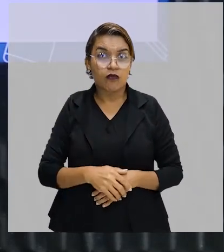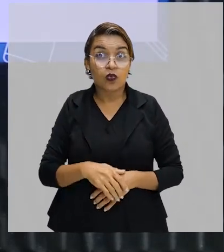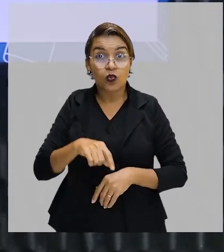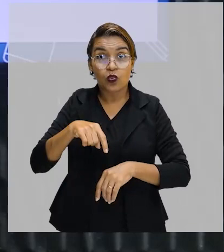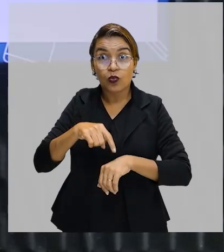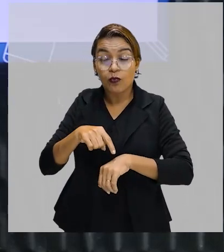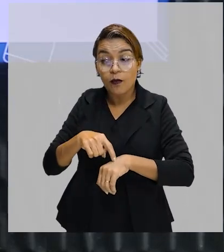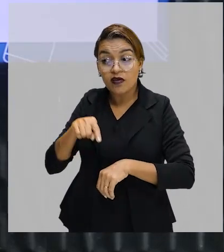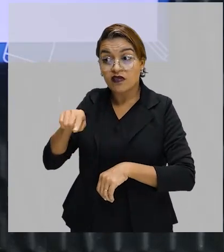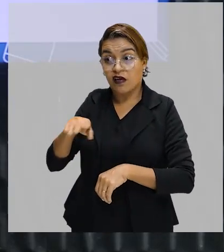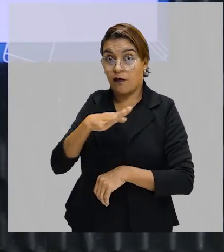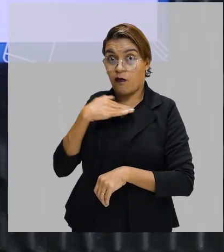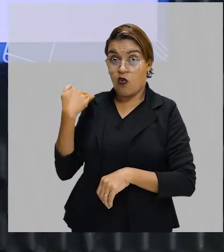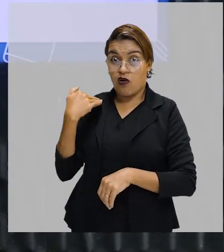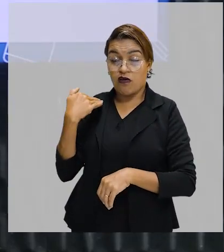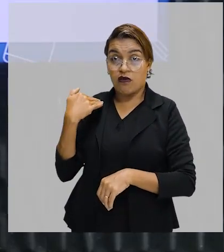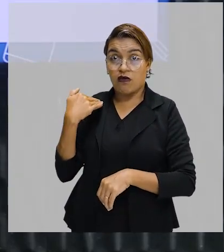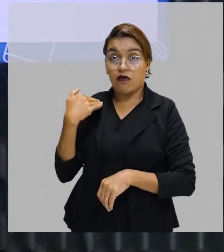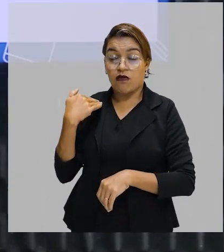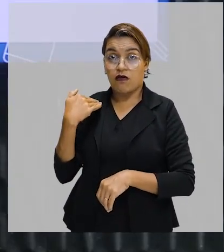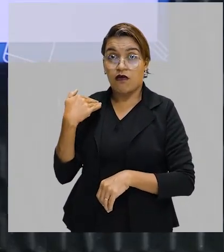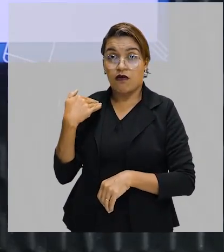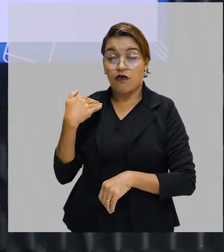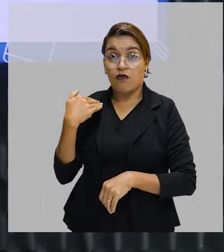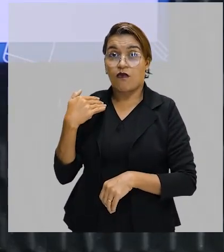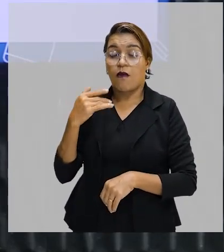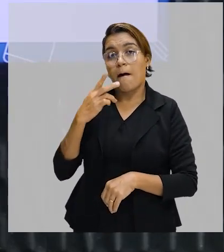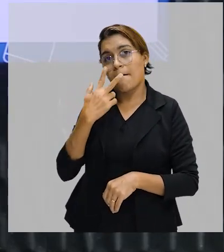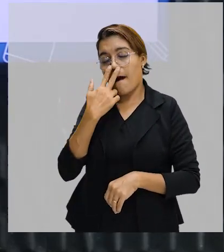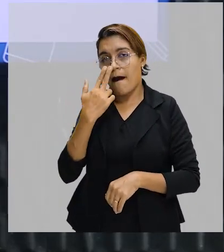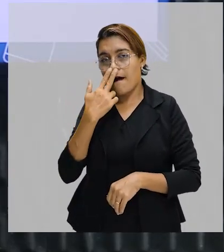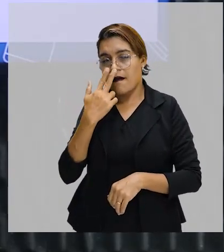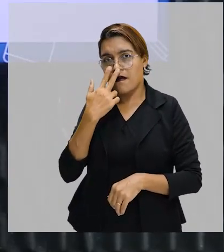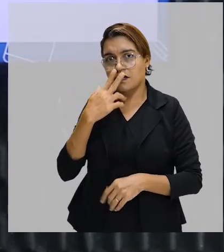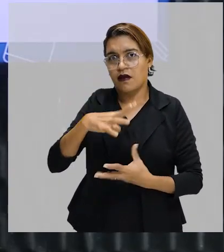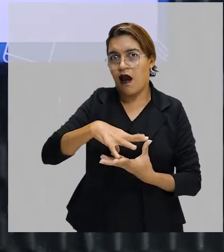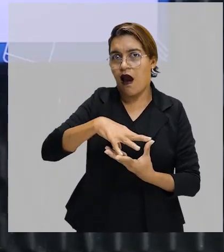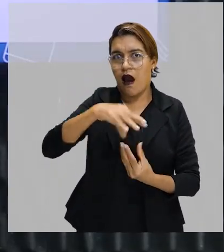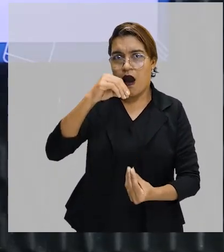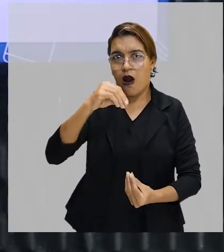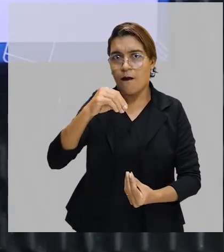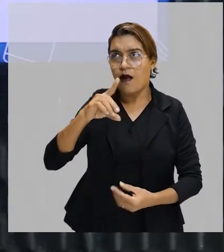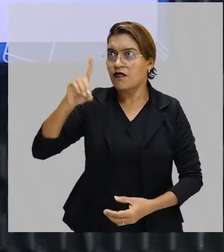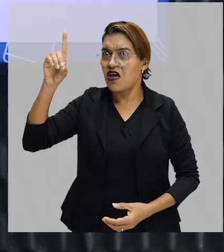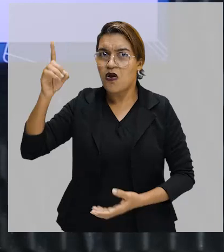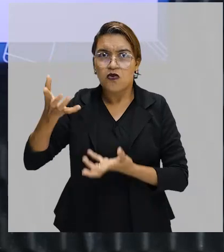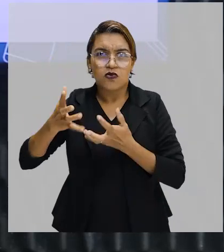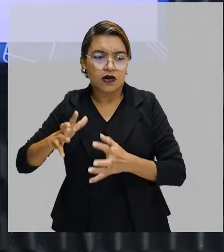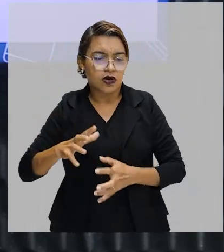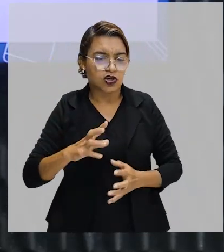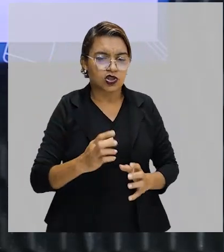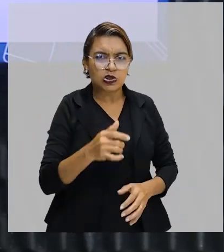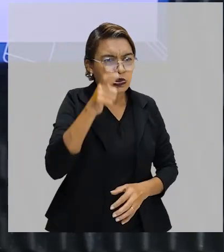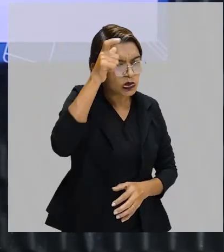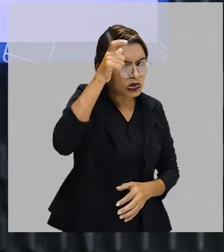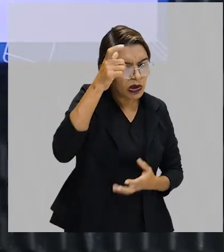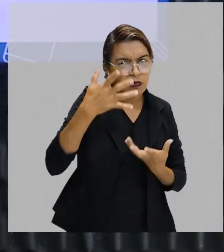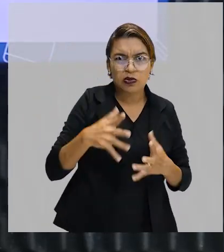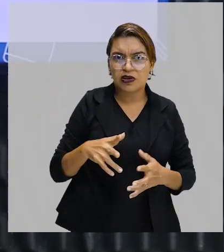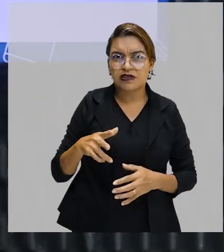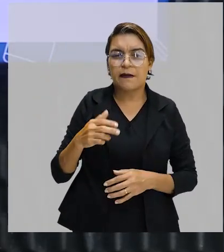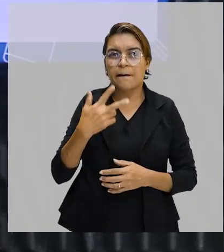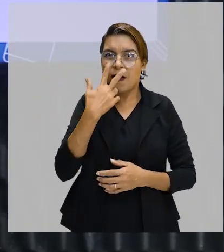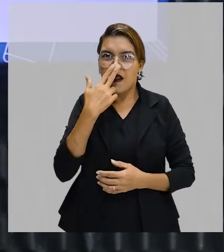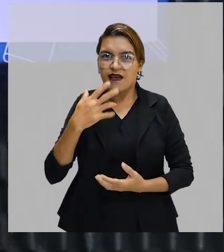quis nem Deus nem o diálogo Então ela anda vagando aí as as madrugadas pelo Centro